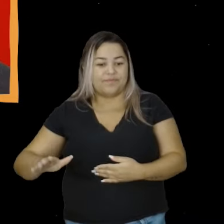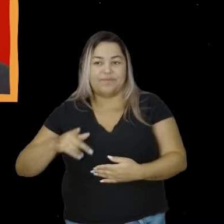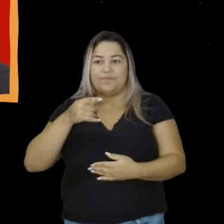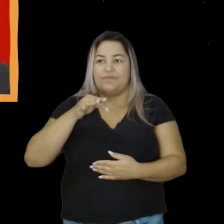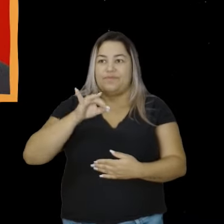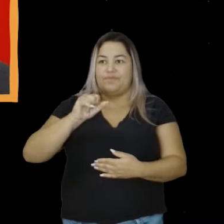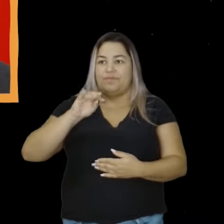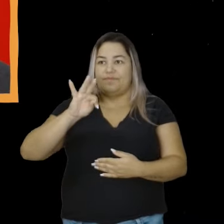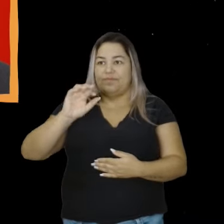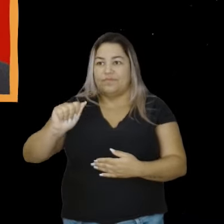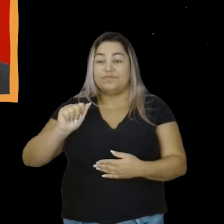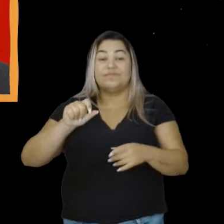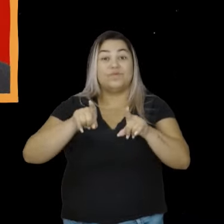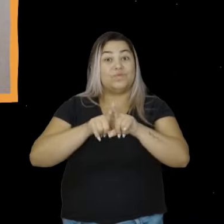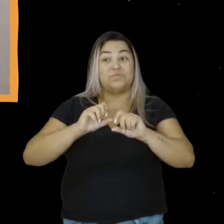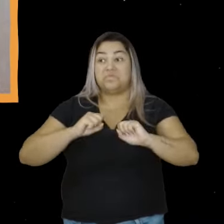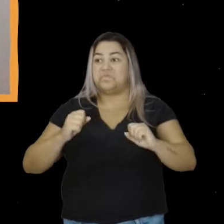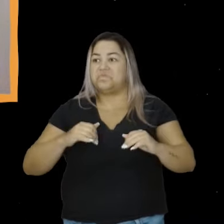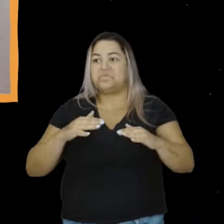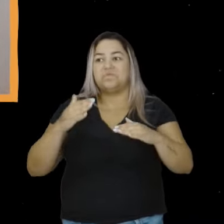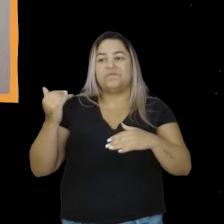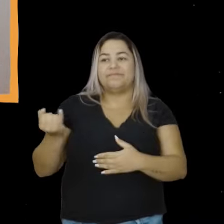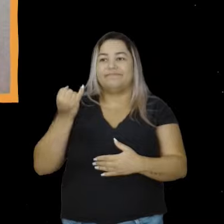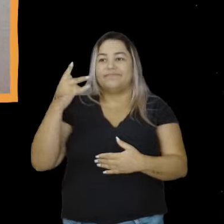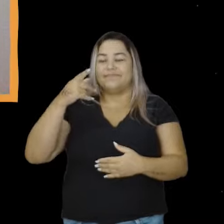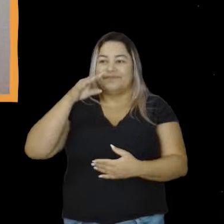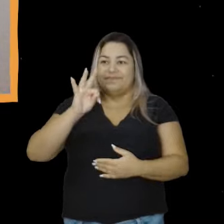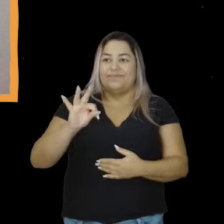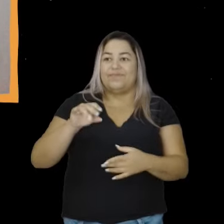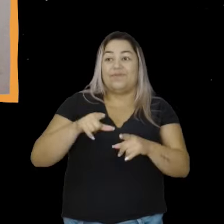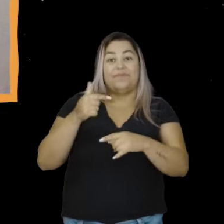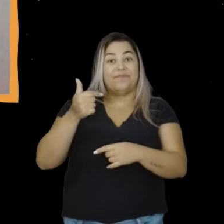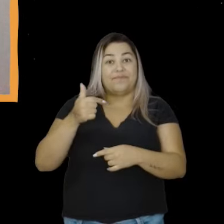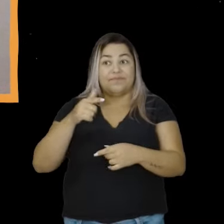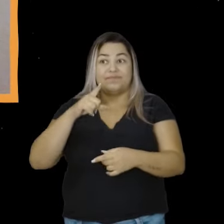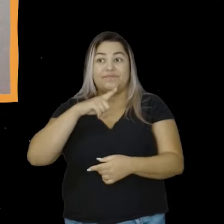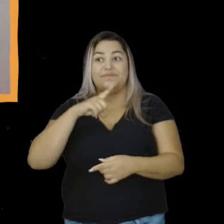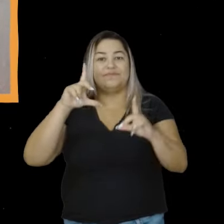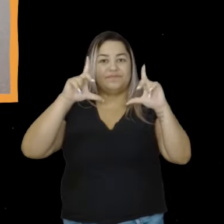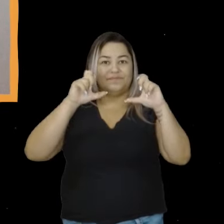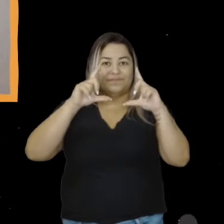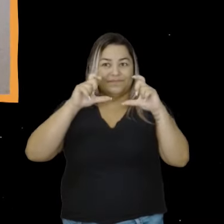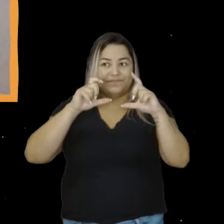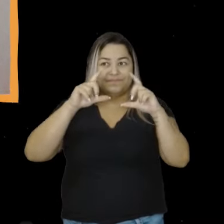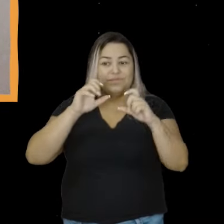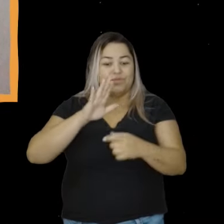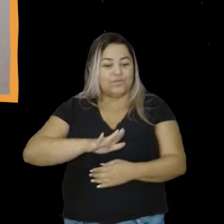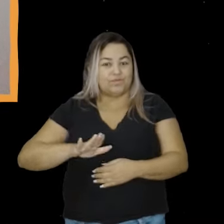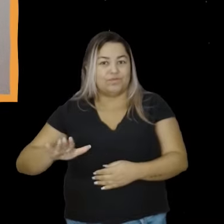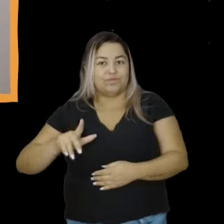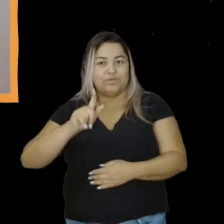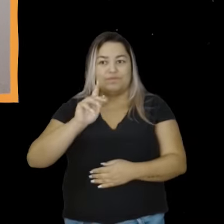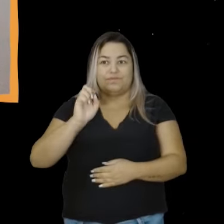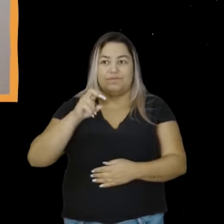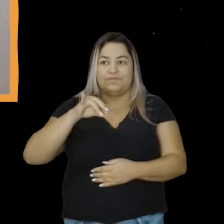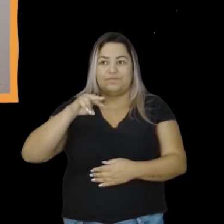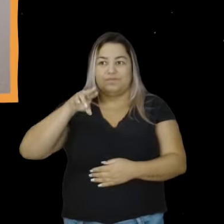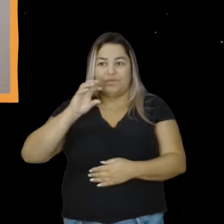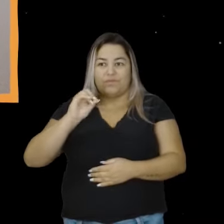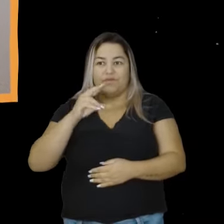dos grandes ícones do nosso PT. Sem falar que, no segundo bloco, a gente tem a foto da Duda Weber, pequenininha com o Genuíno, e eu vou revelar